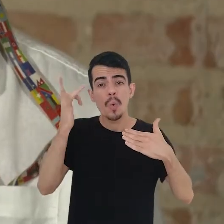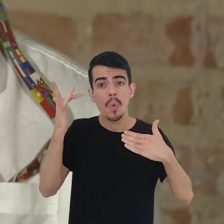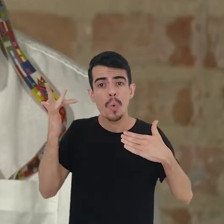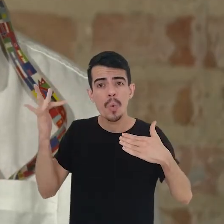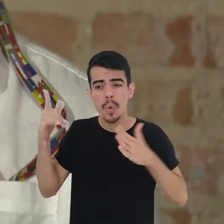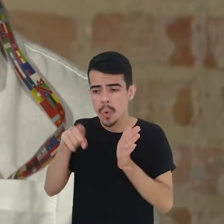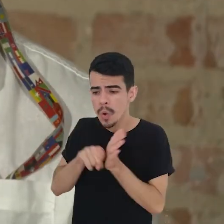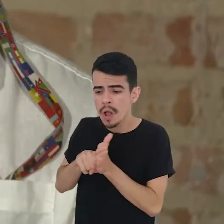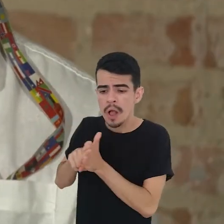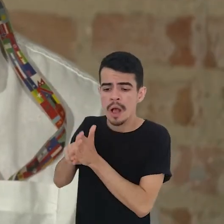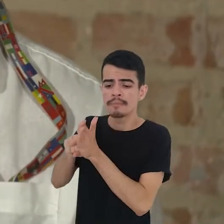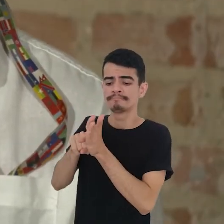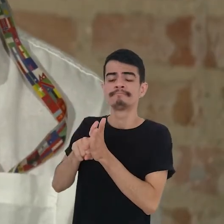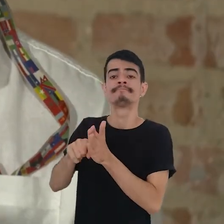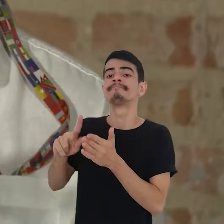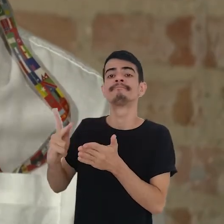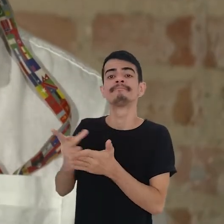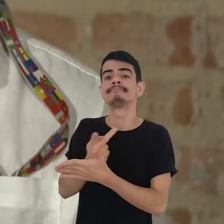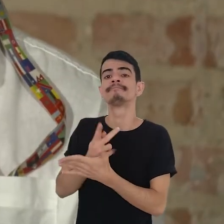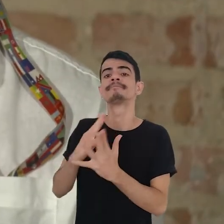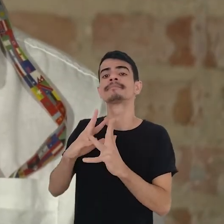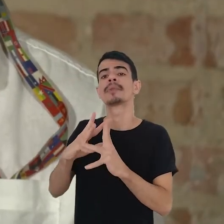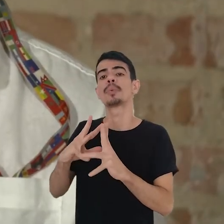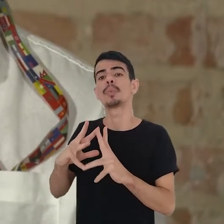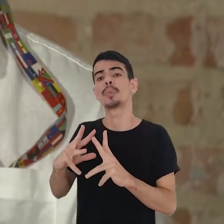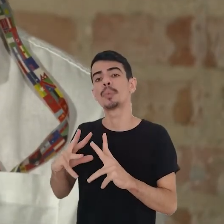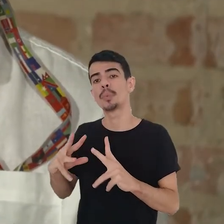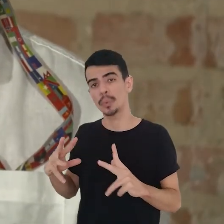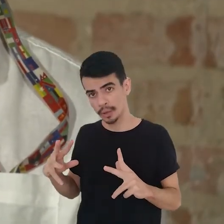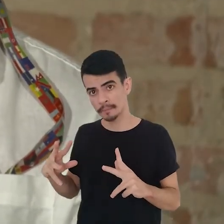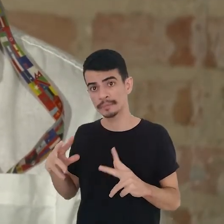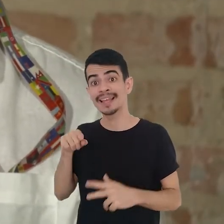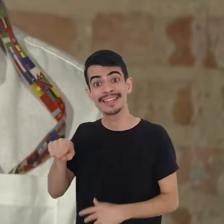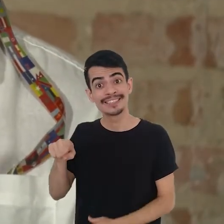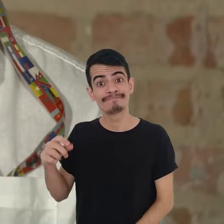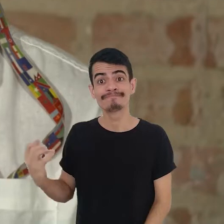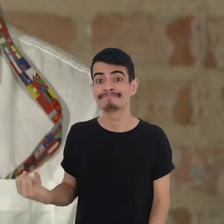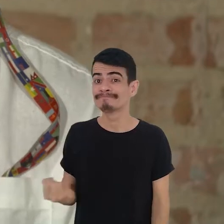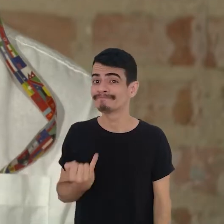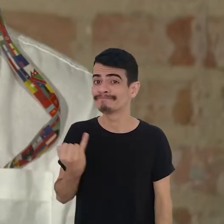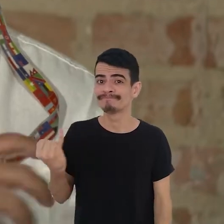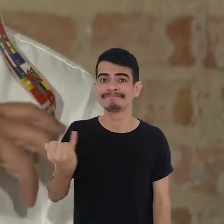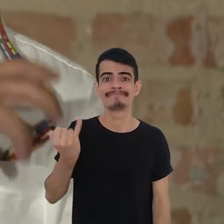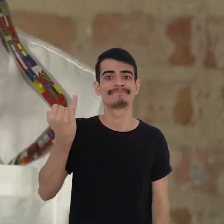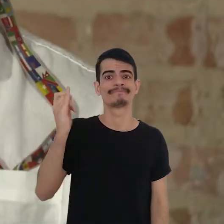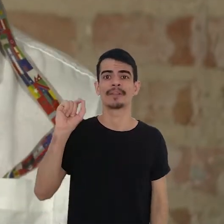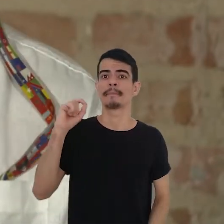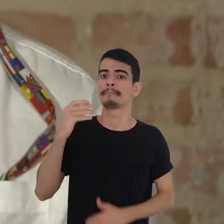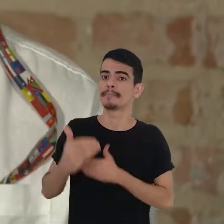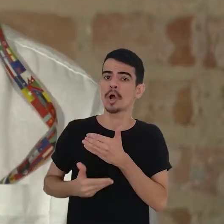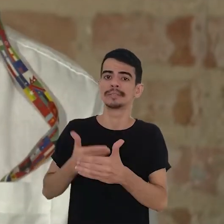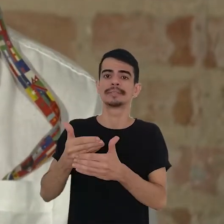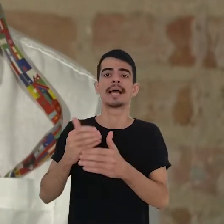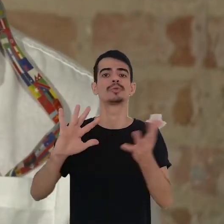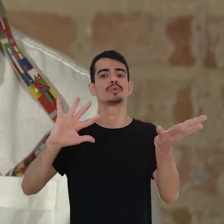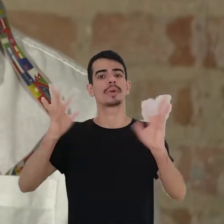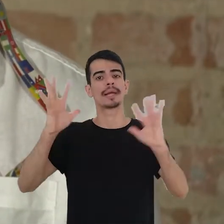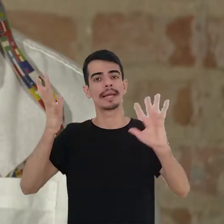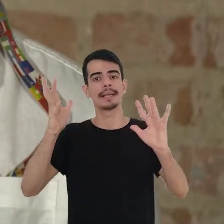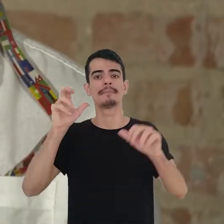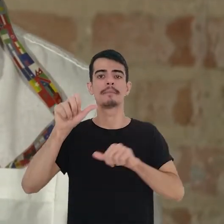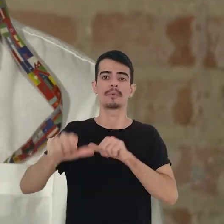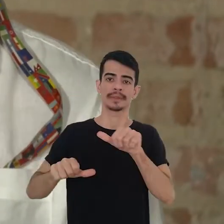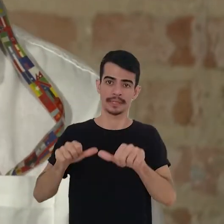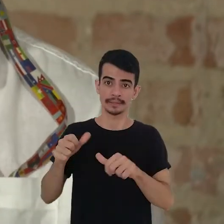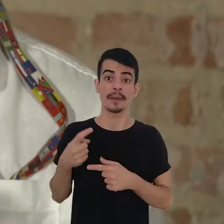ponto de fusão. Então, essa geleira ela é uma geleira chave em todo o processo das mudanças